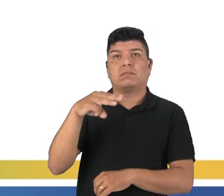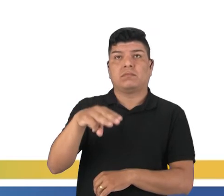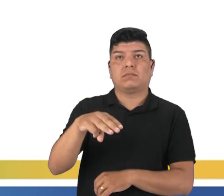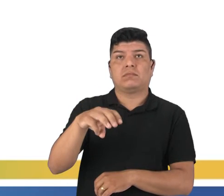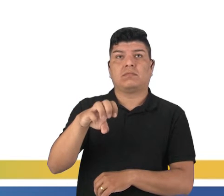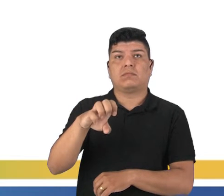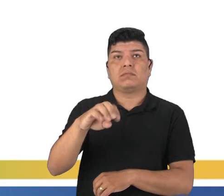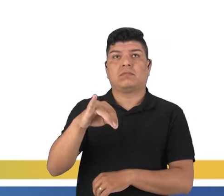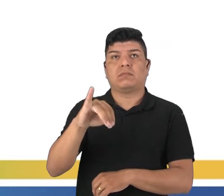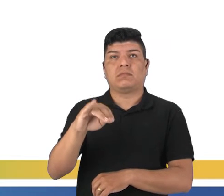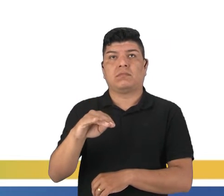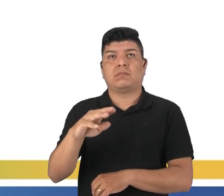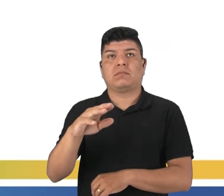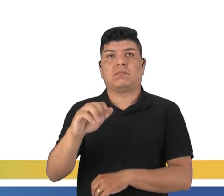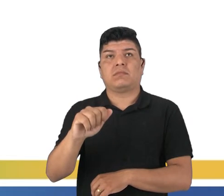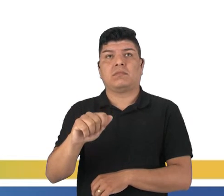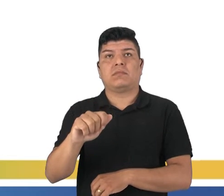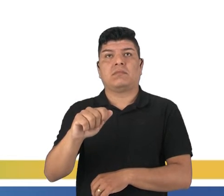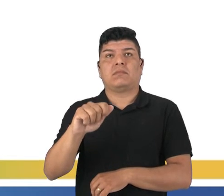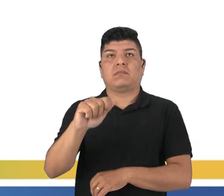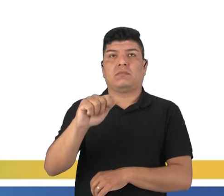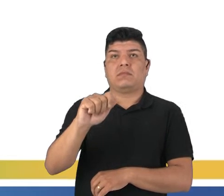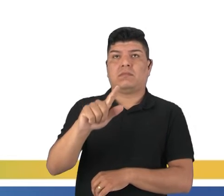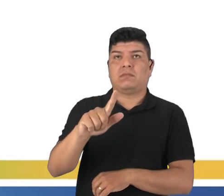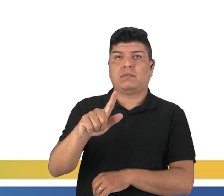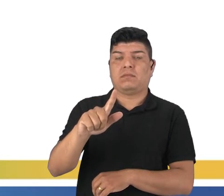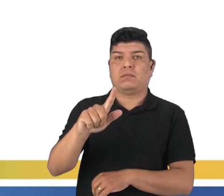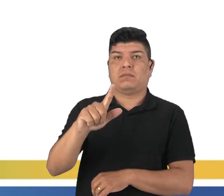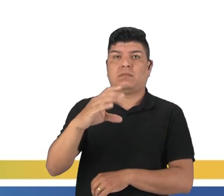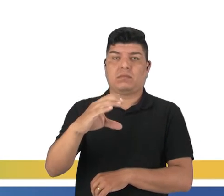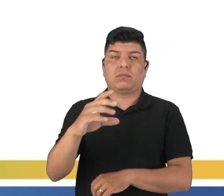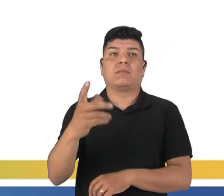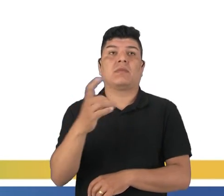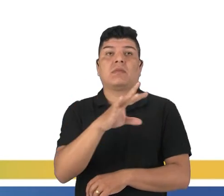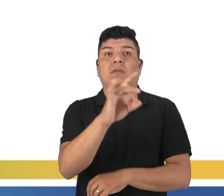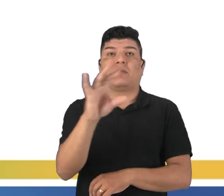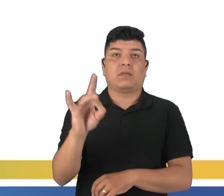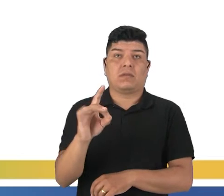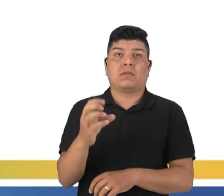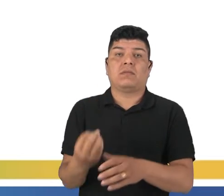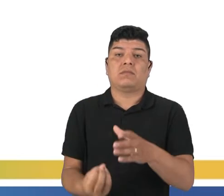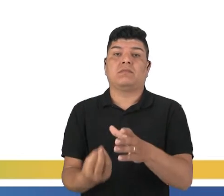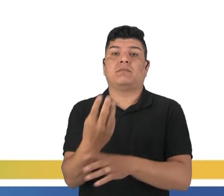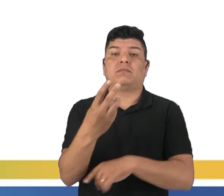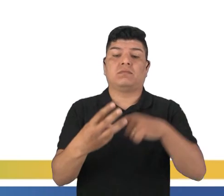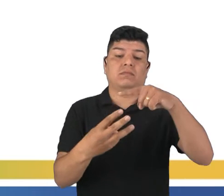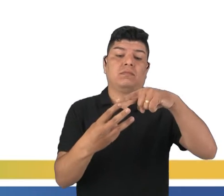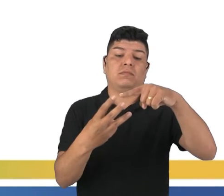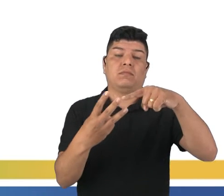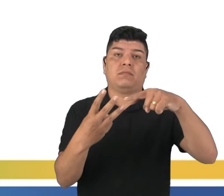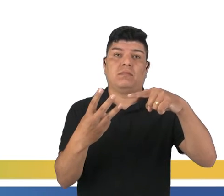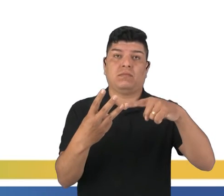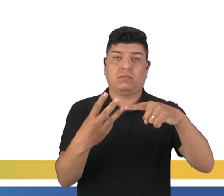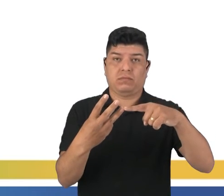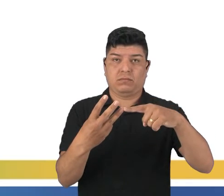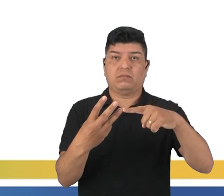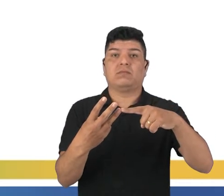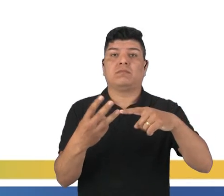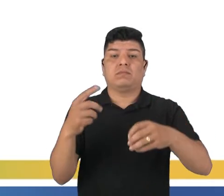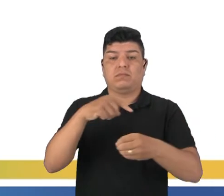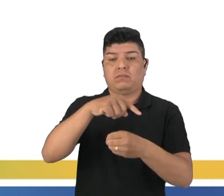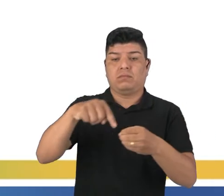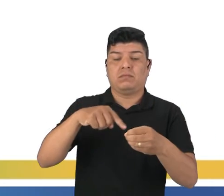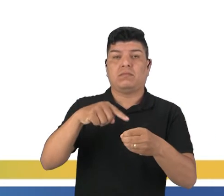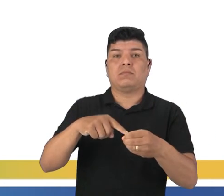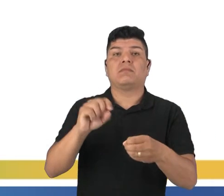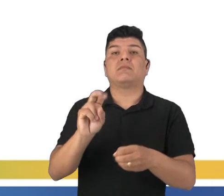C. Metionina, valina, serina, lisina, arginina. Cada uma dessas é formada por 3 nucleotídeos e